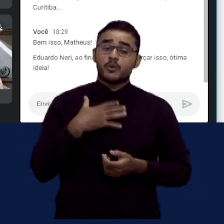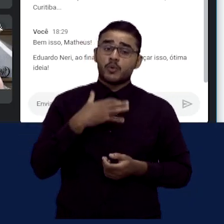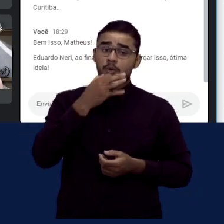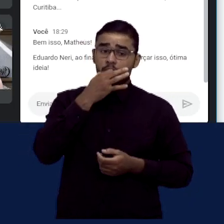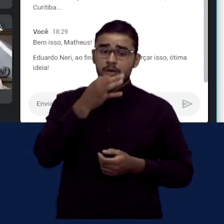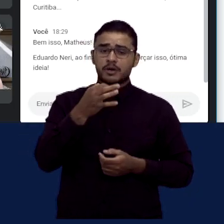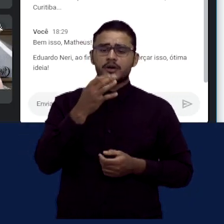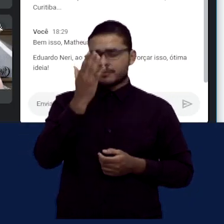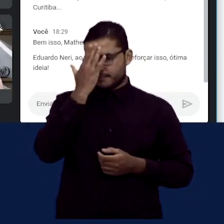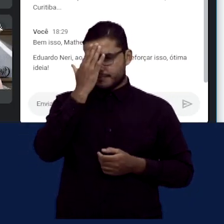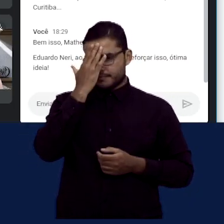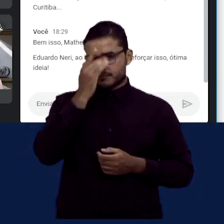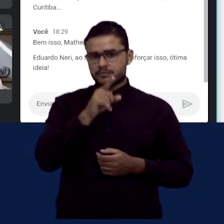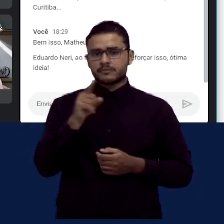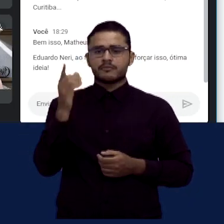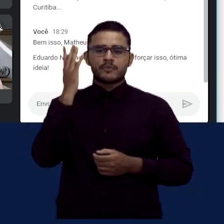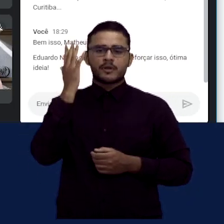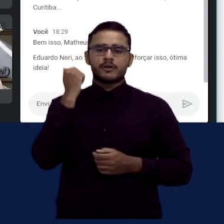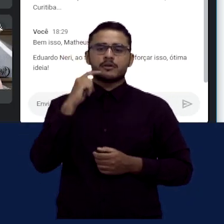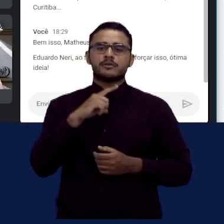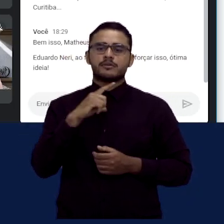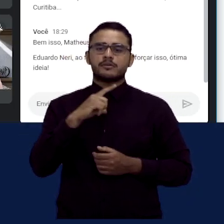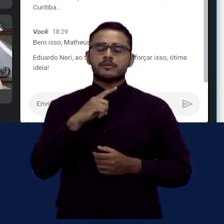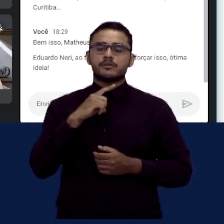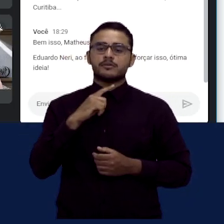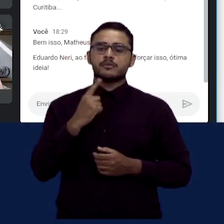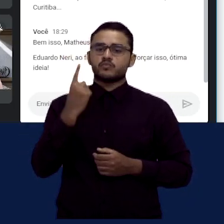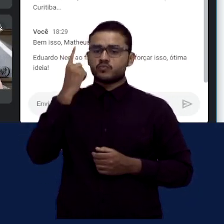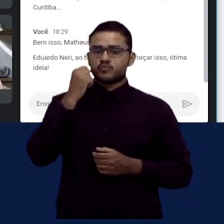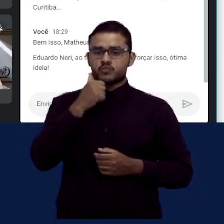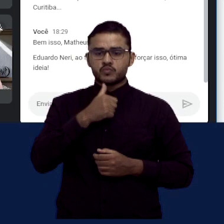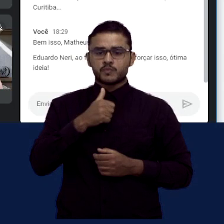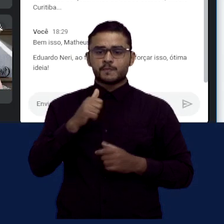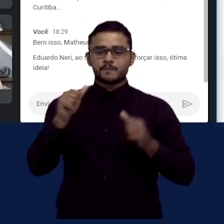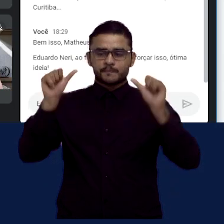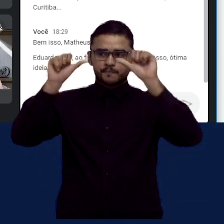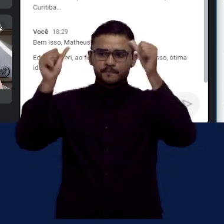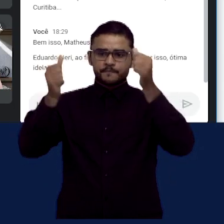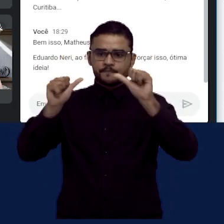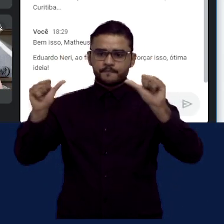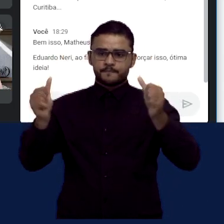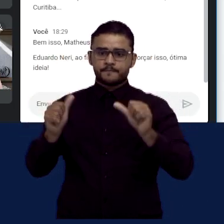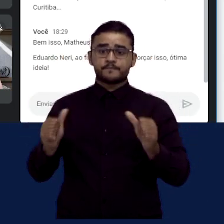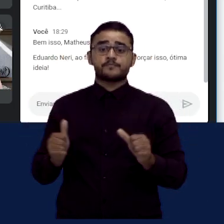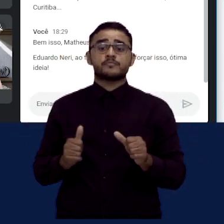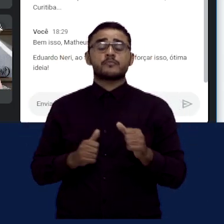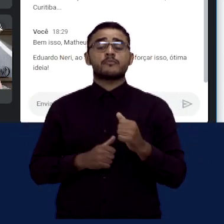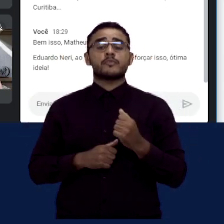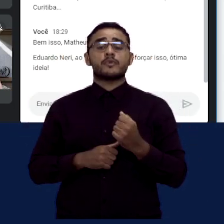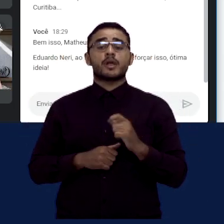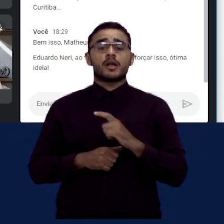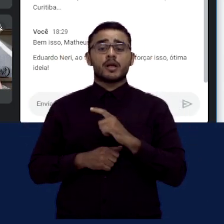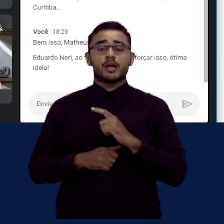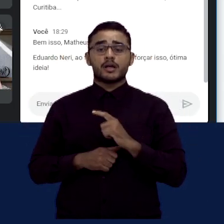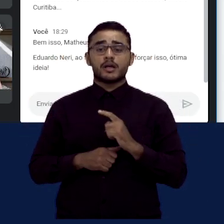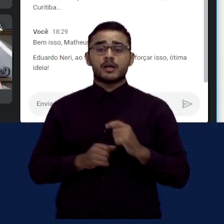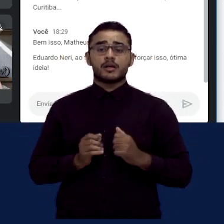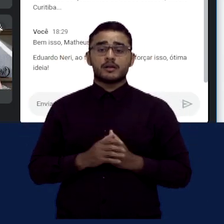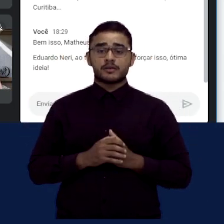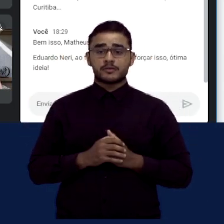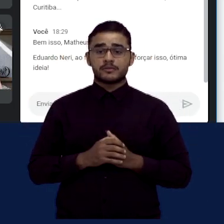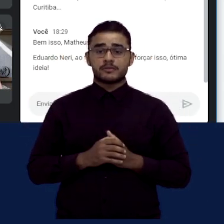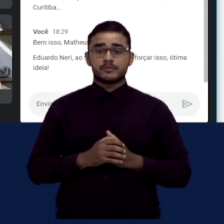de uma esculturista, já que a gente está falando de esculturas, né? De uma esculturista